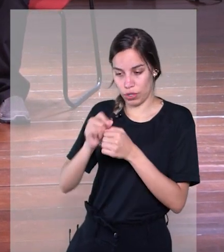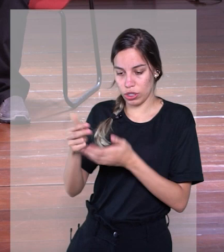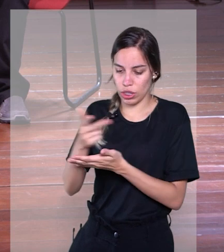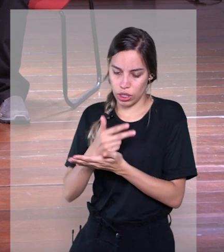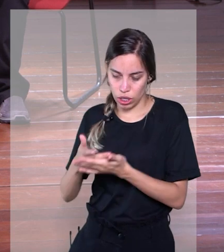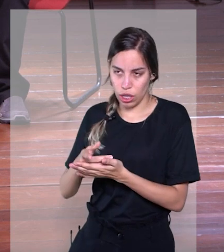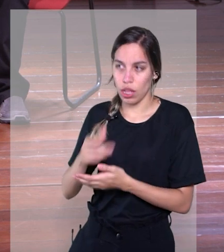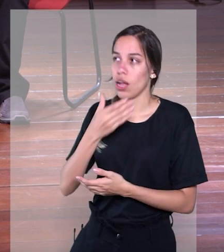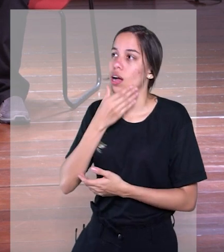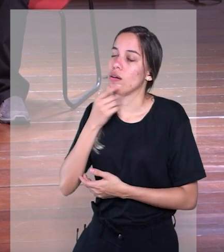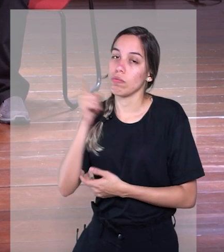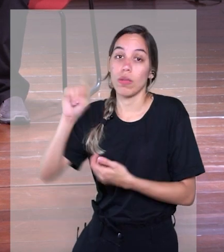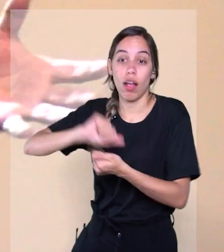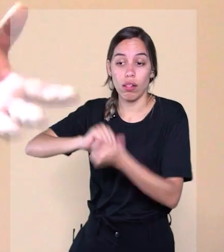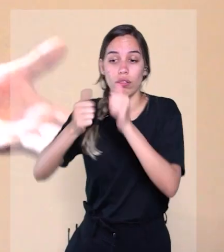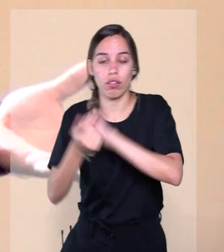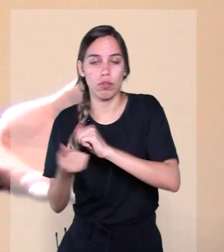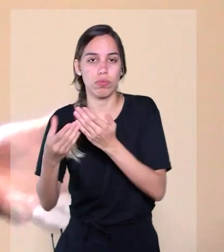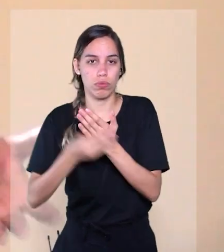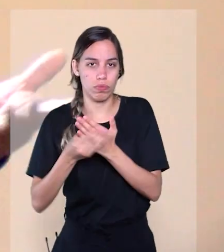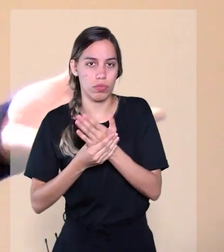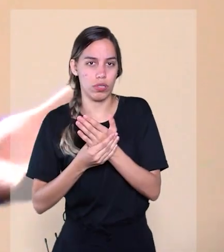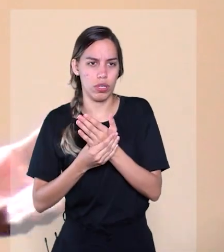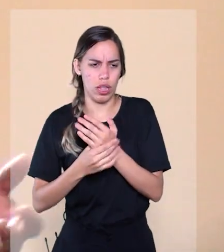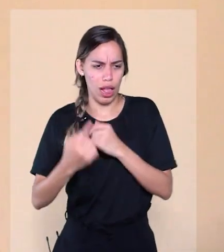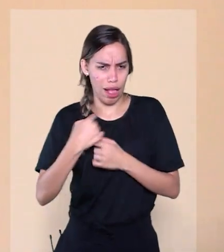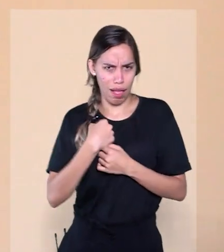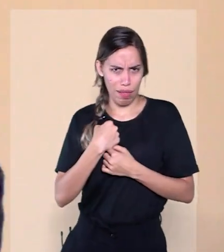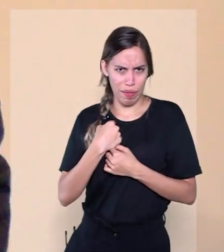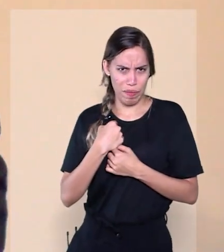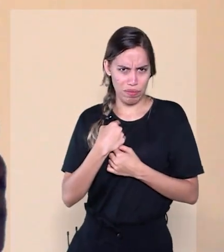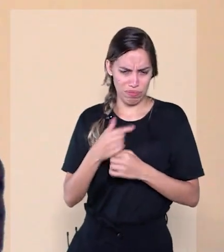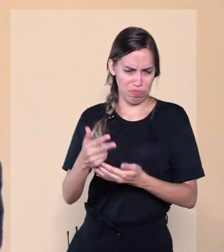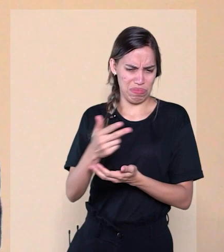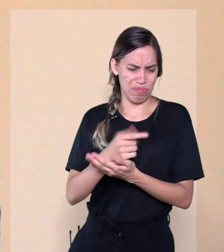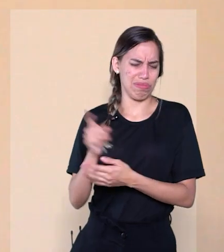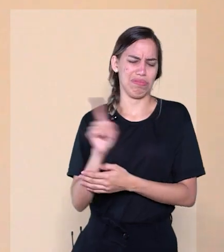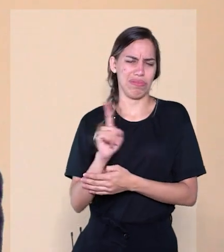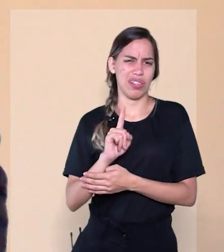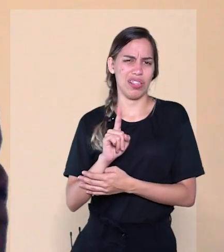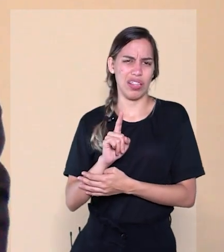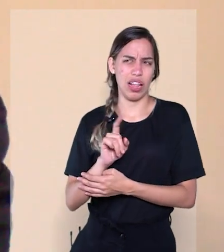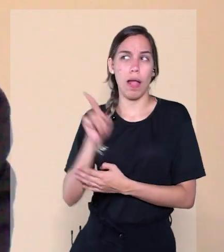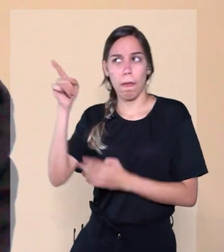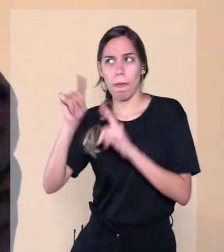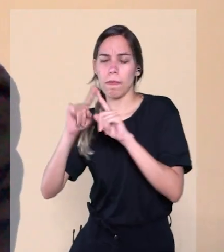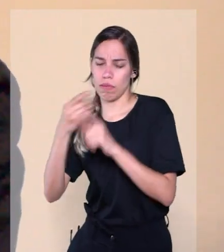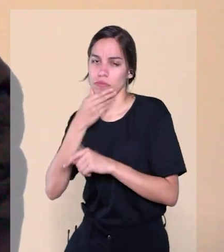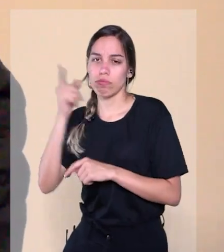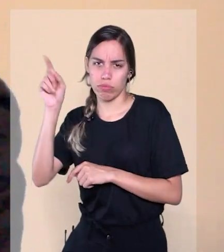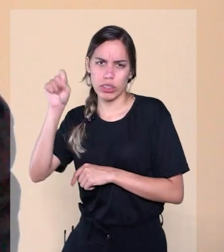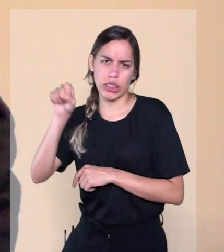né? Ele fez toda essa coisa de designer, que eu não sou designer, né? Mentira.